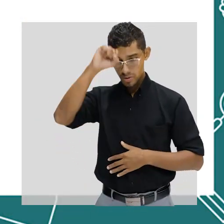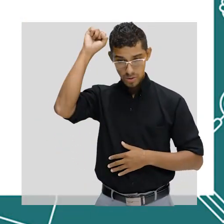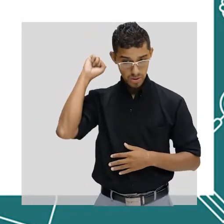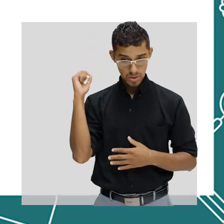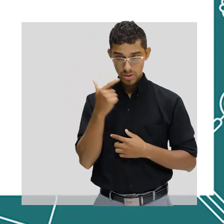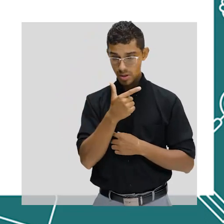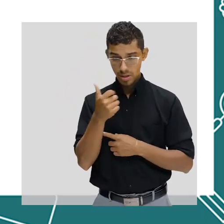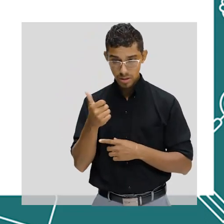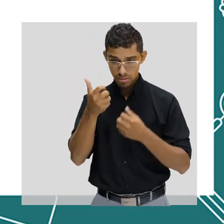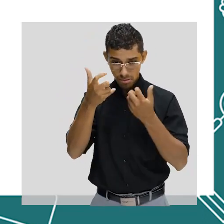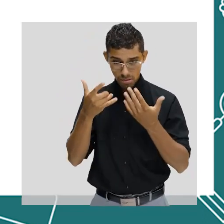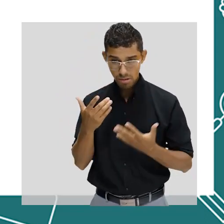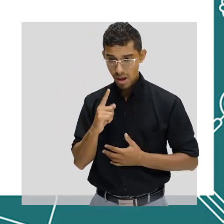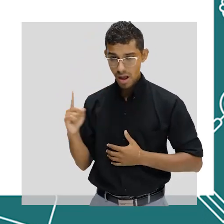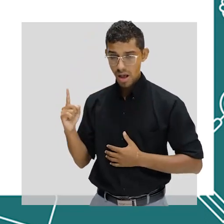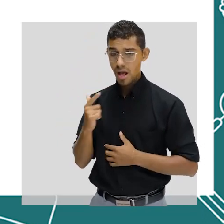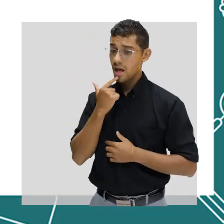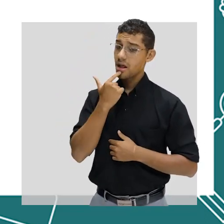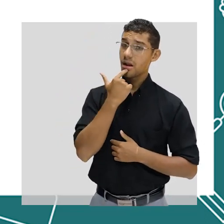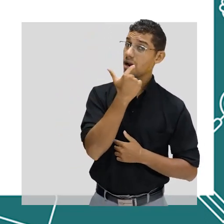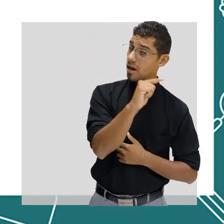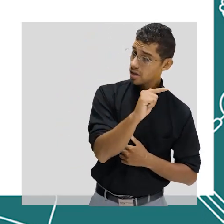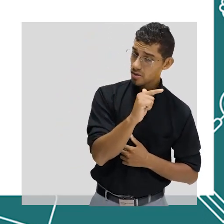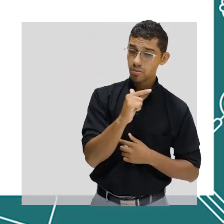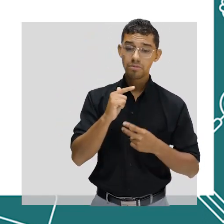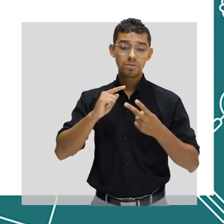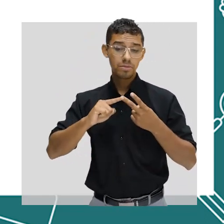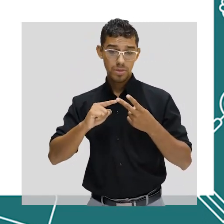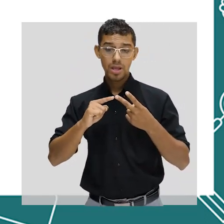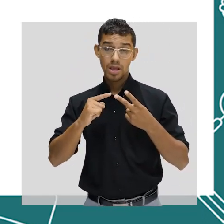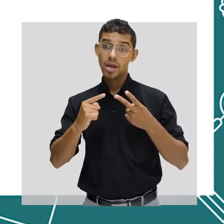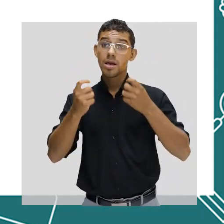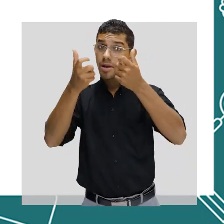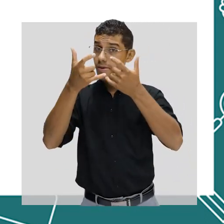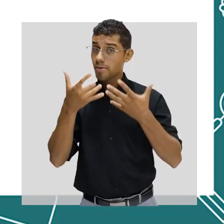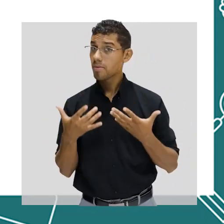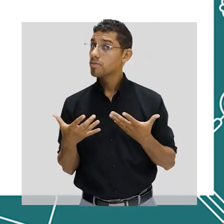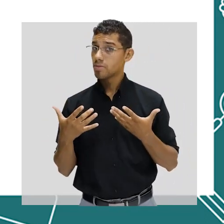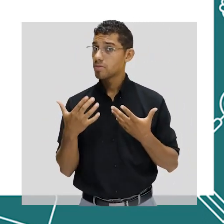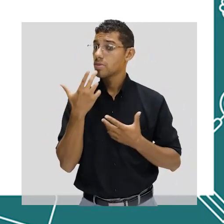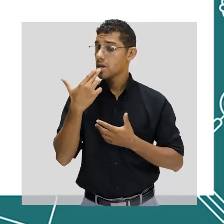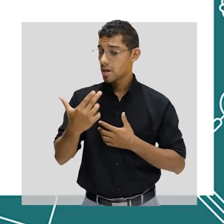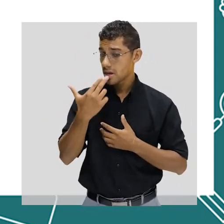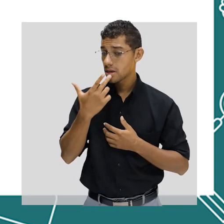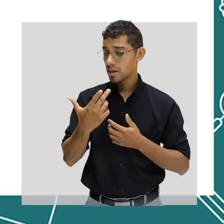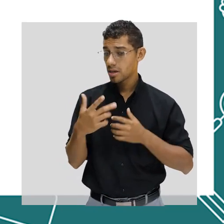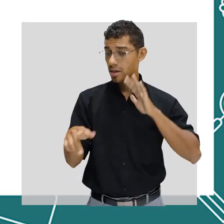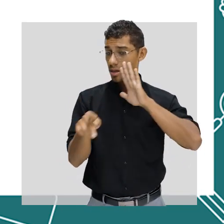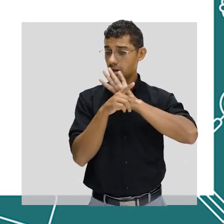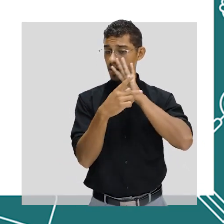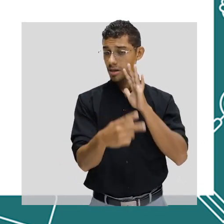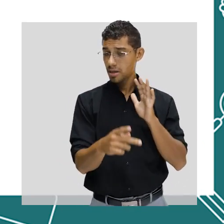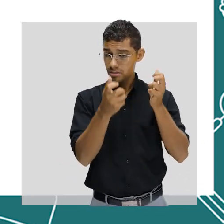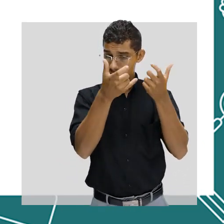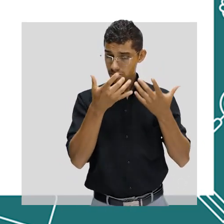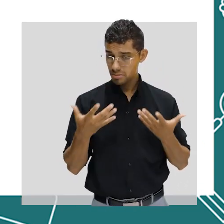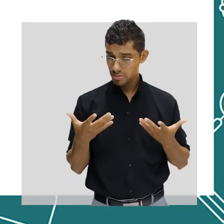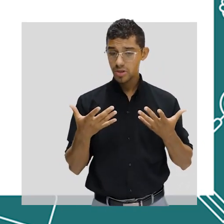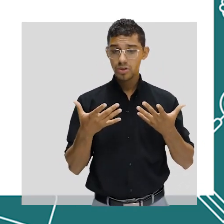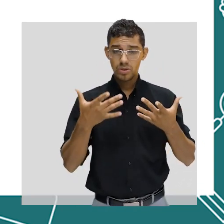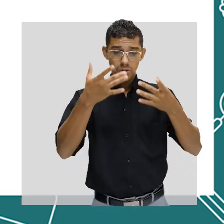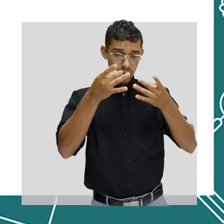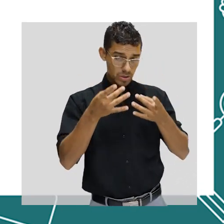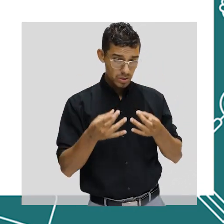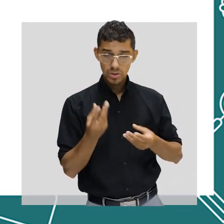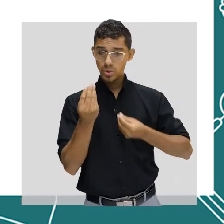das redes sociais. Língua e linguagem, claro, estamos falando de uma maneira própria, uma maneira específica